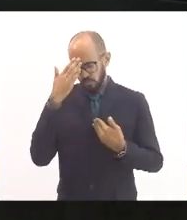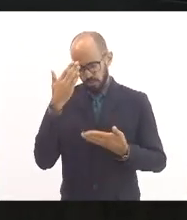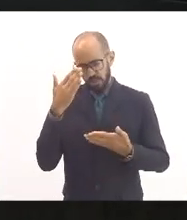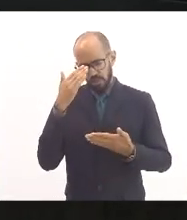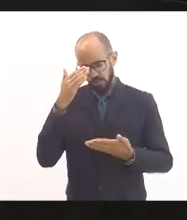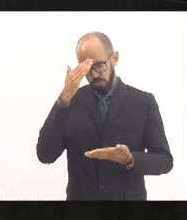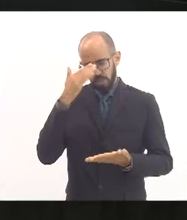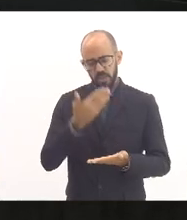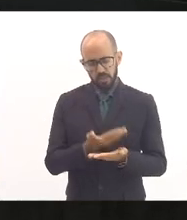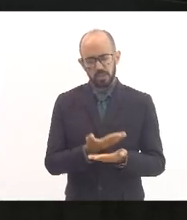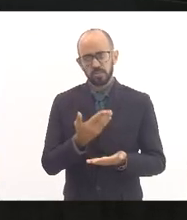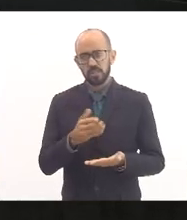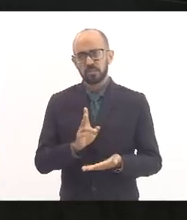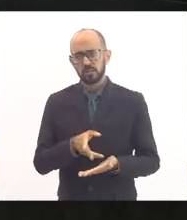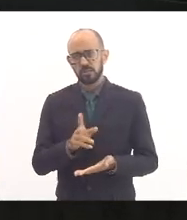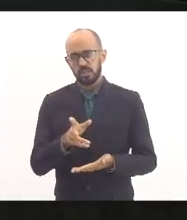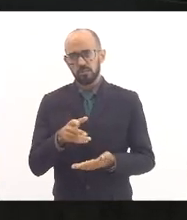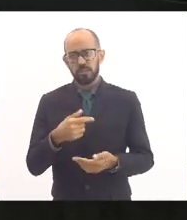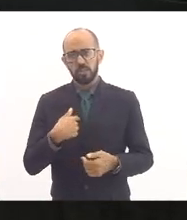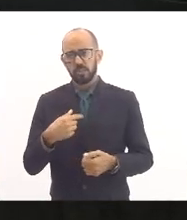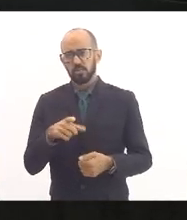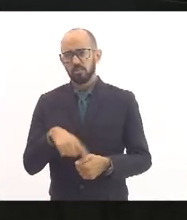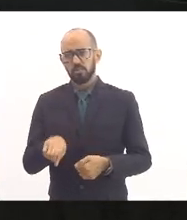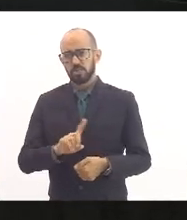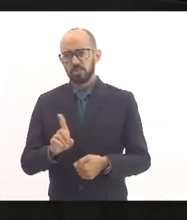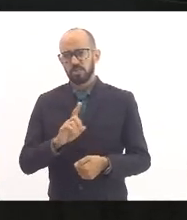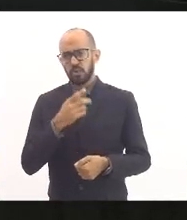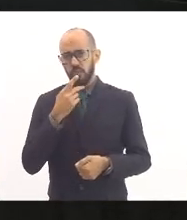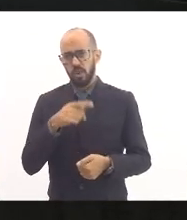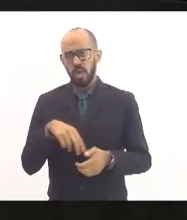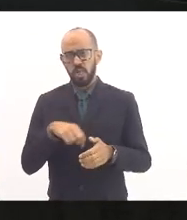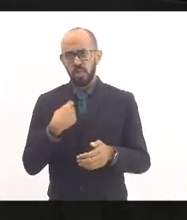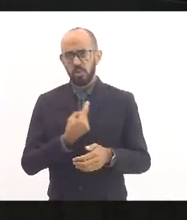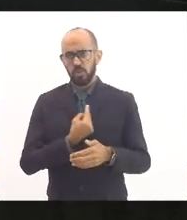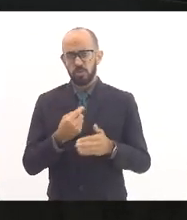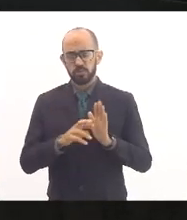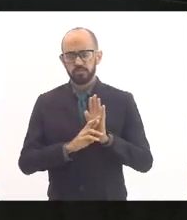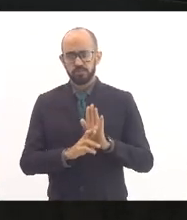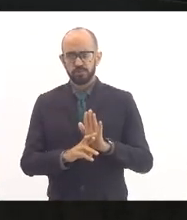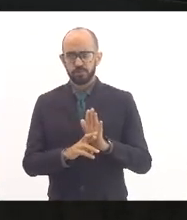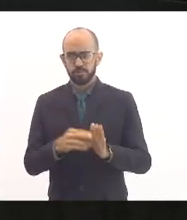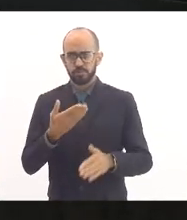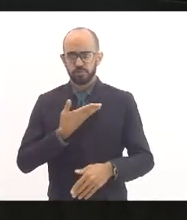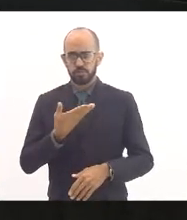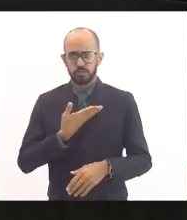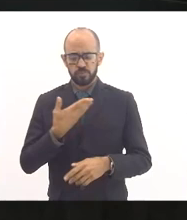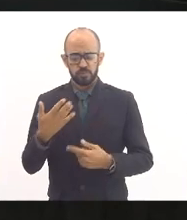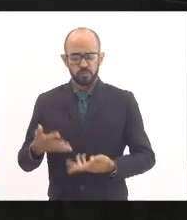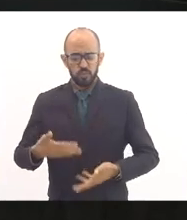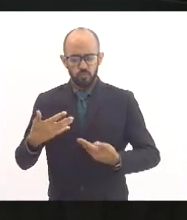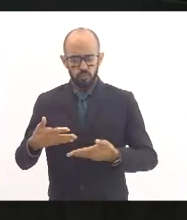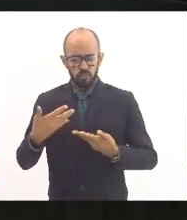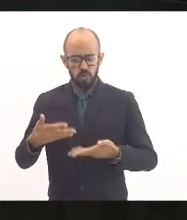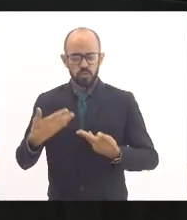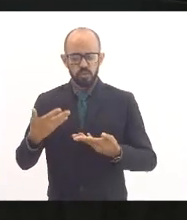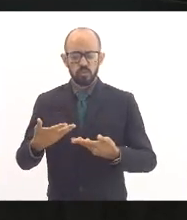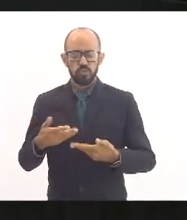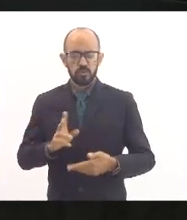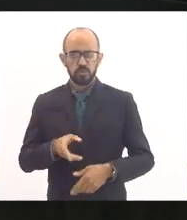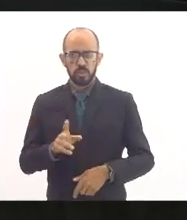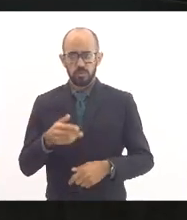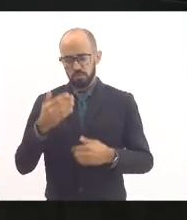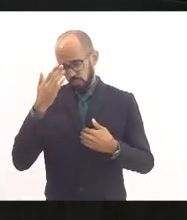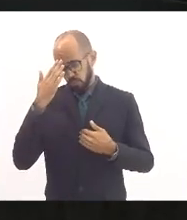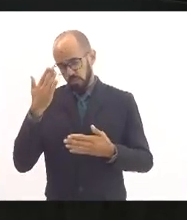sempre eu não tenho que dizer das nossas representações dos nossos amigos que sempre me incentivam muito muito